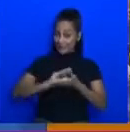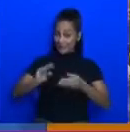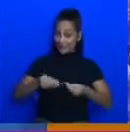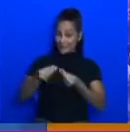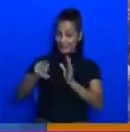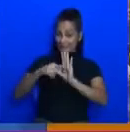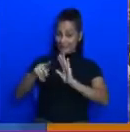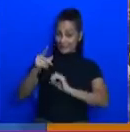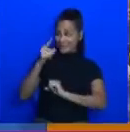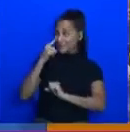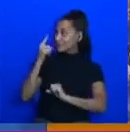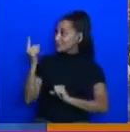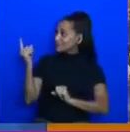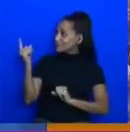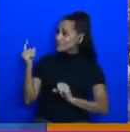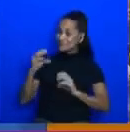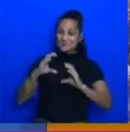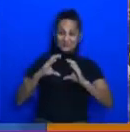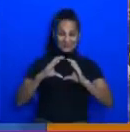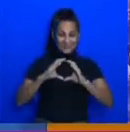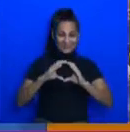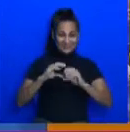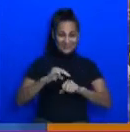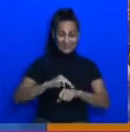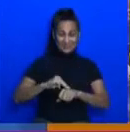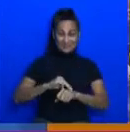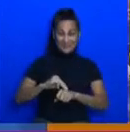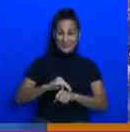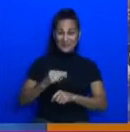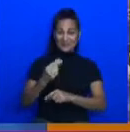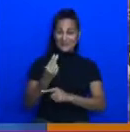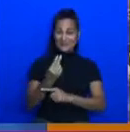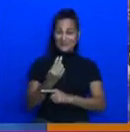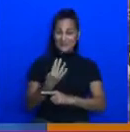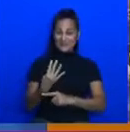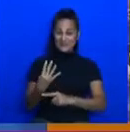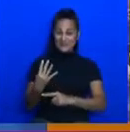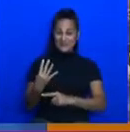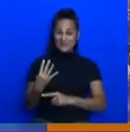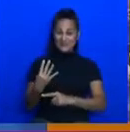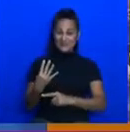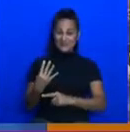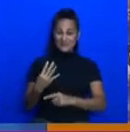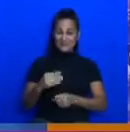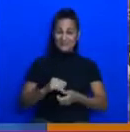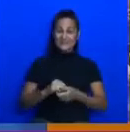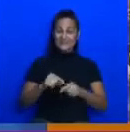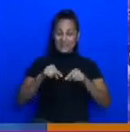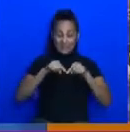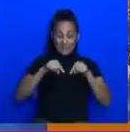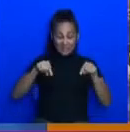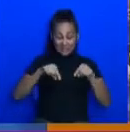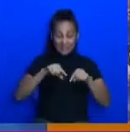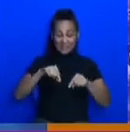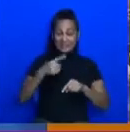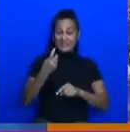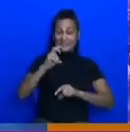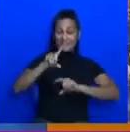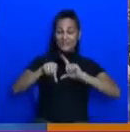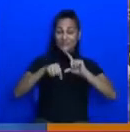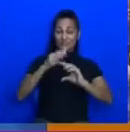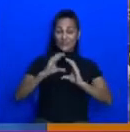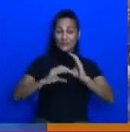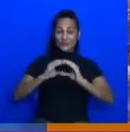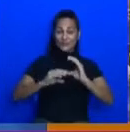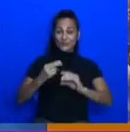prêmio pode sair para você. Bola marrom, 24. Marrom, número 24. E as 15 dezenas sorteadas